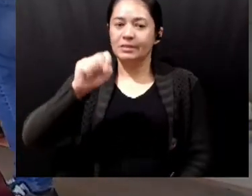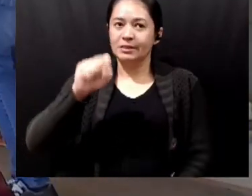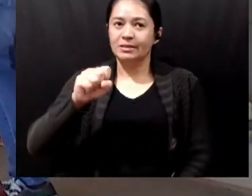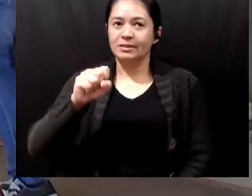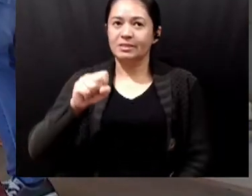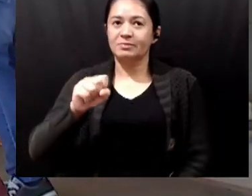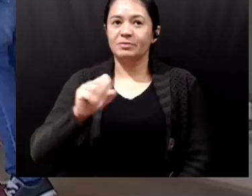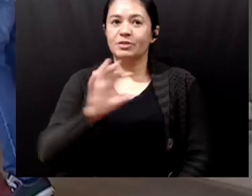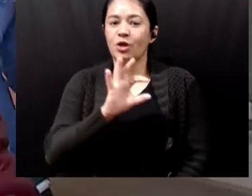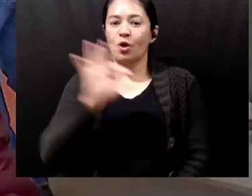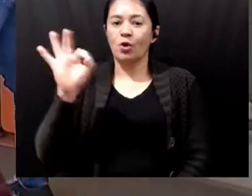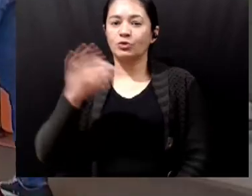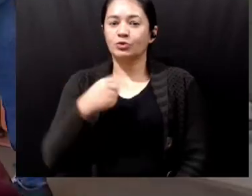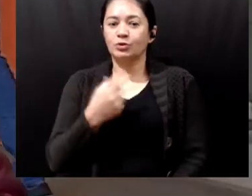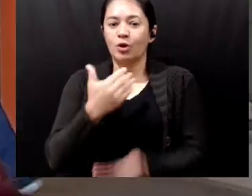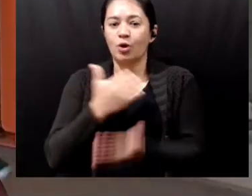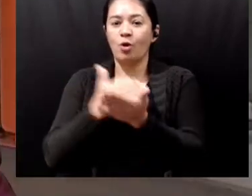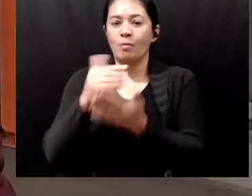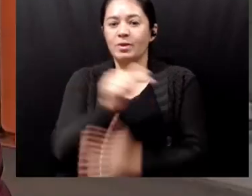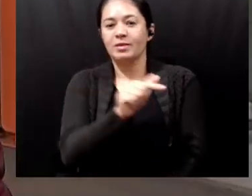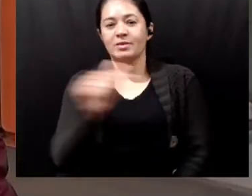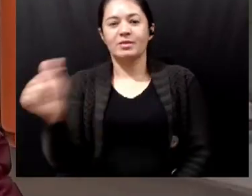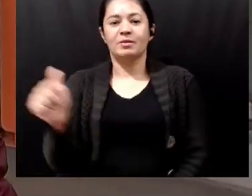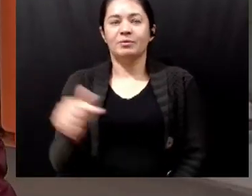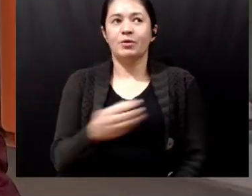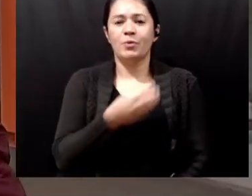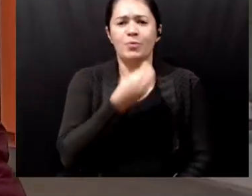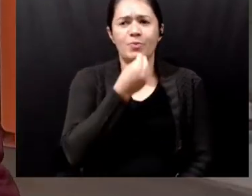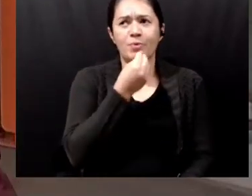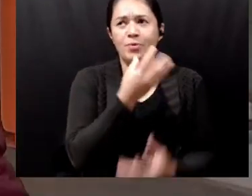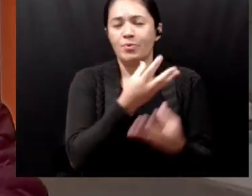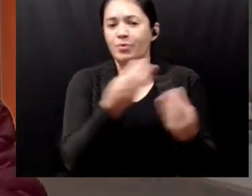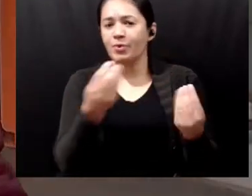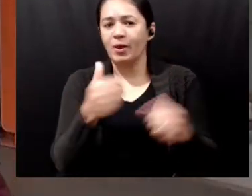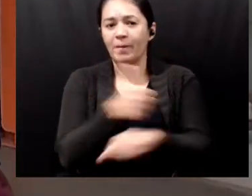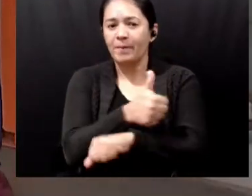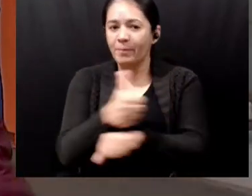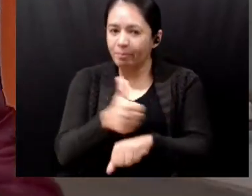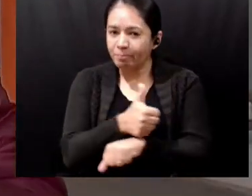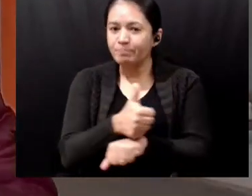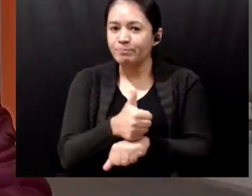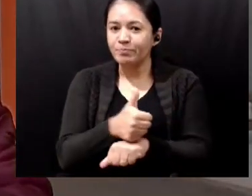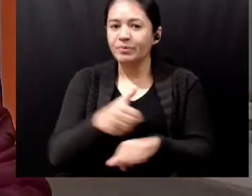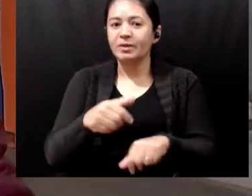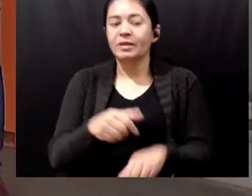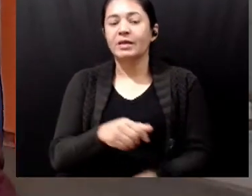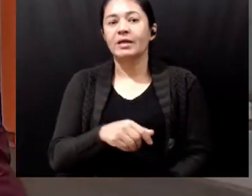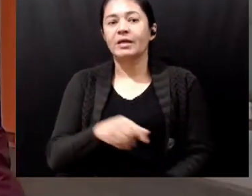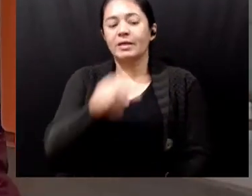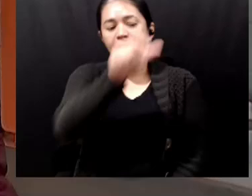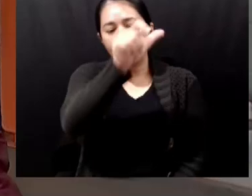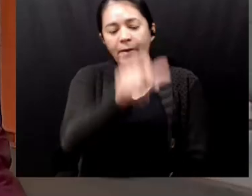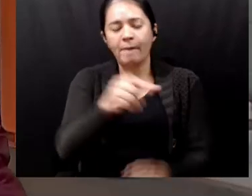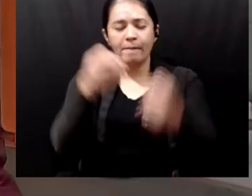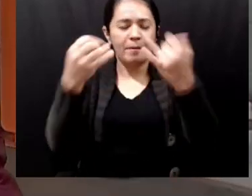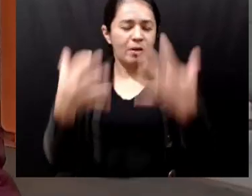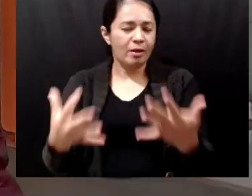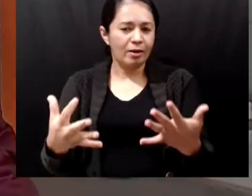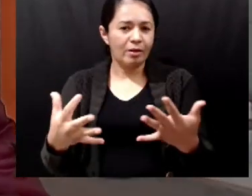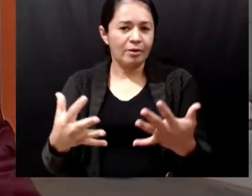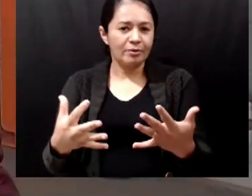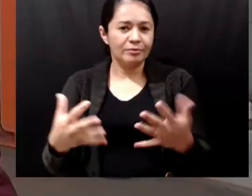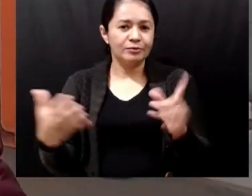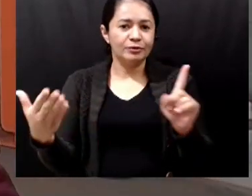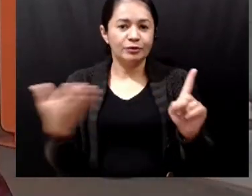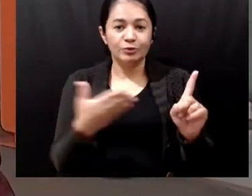começar a semana com muitas oportunidades profissionais e quem vai explicar mais sobre esse serviço que está acontecendo